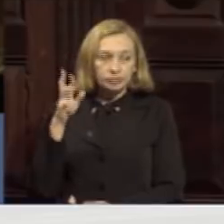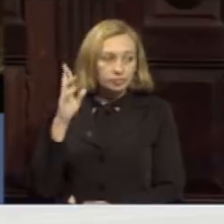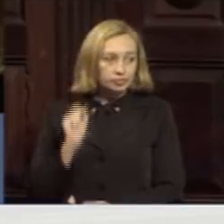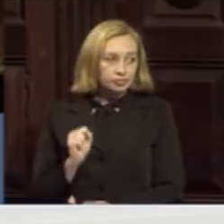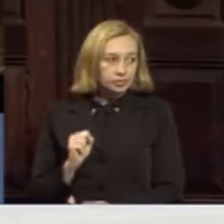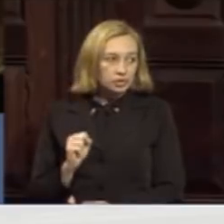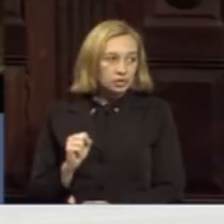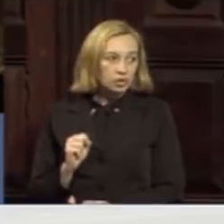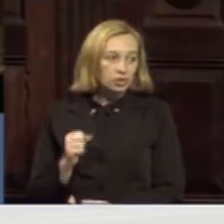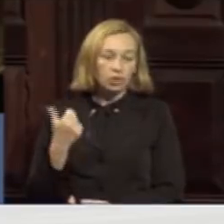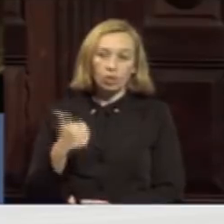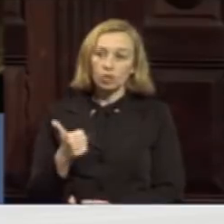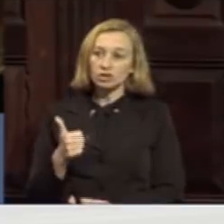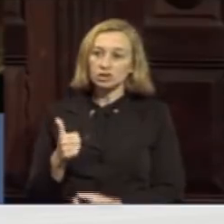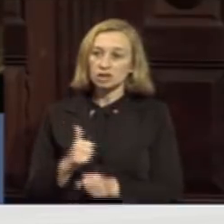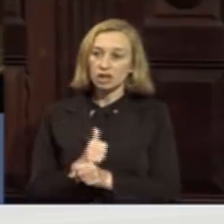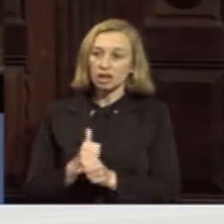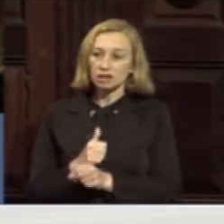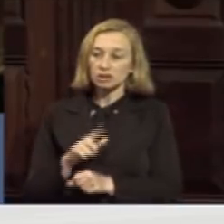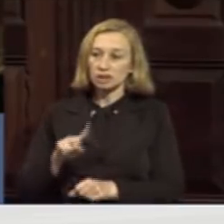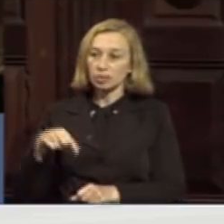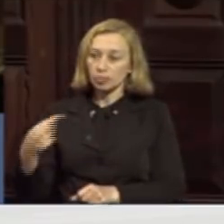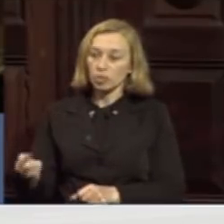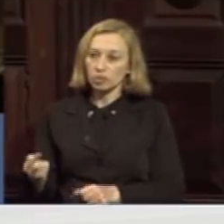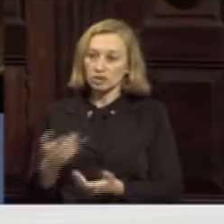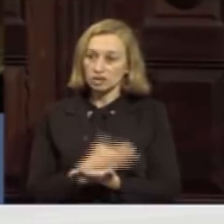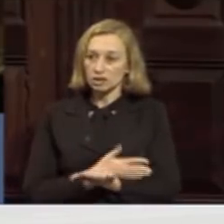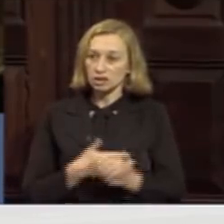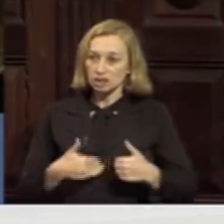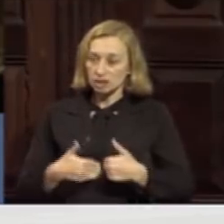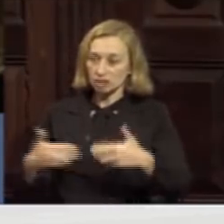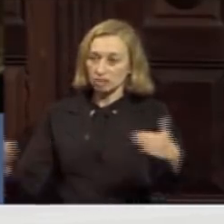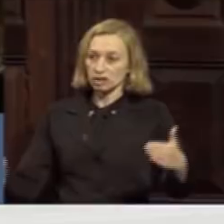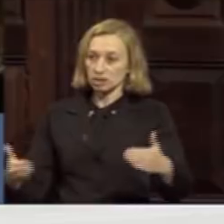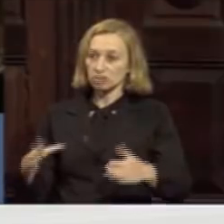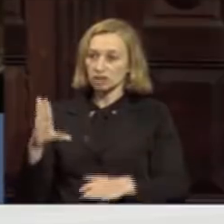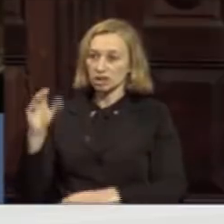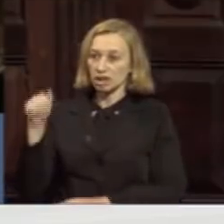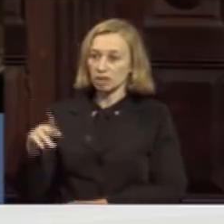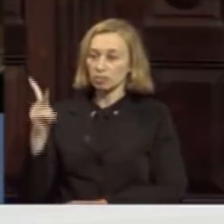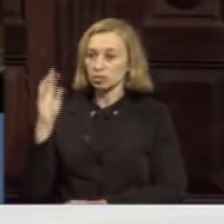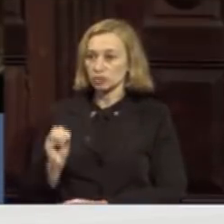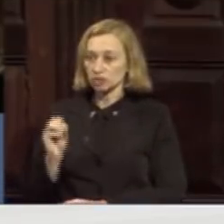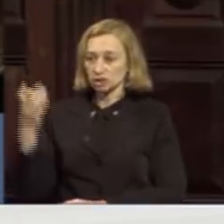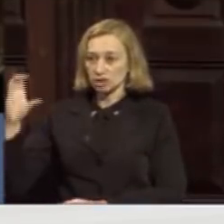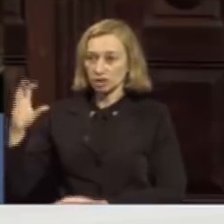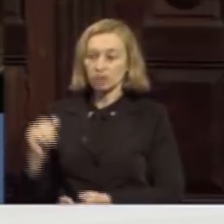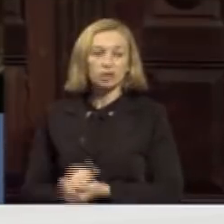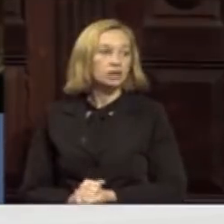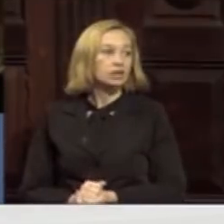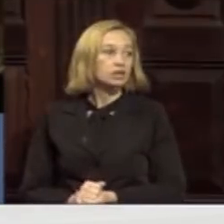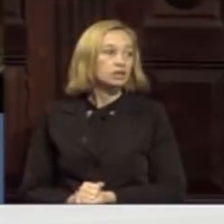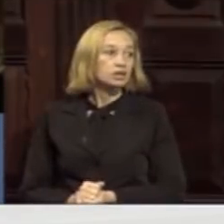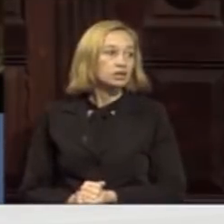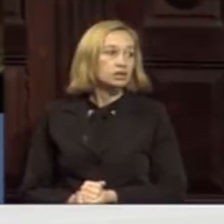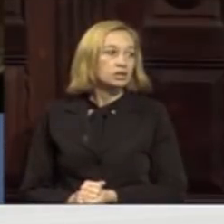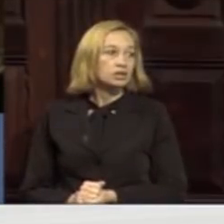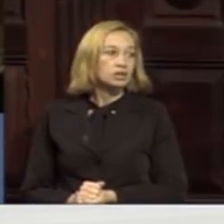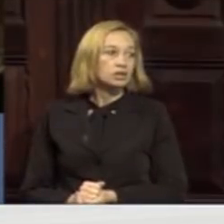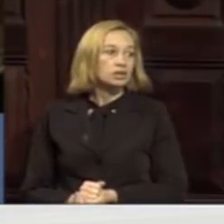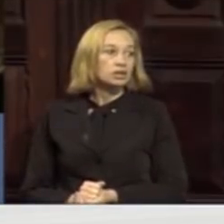vimos acontecer finalmente a inauguração do campus de Niterói do IFRJ. Mas não vou retomar esse assunto, que já o abordei na